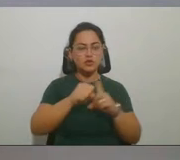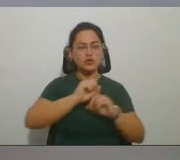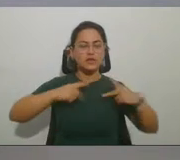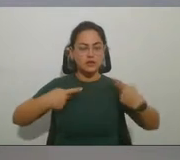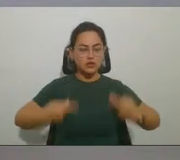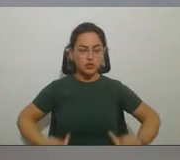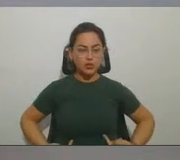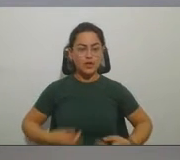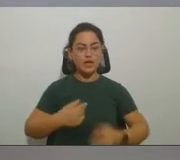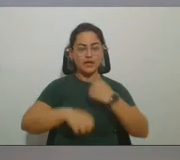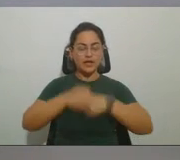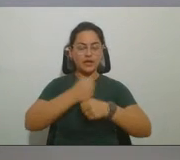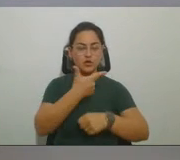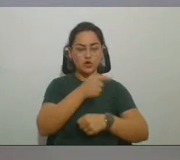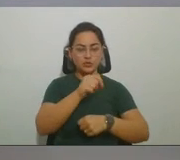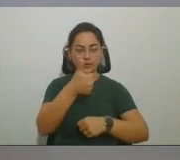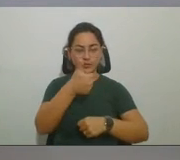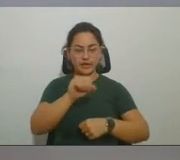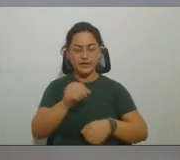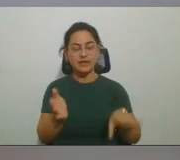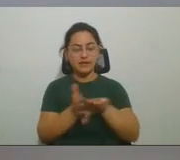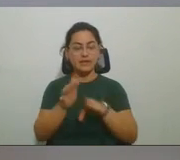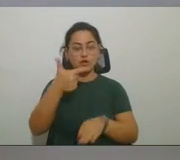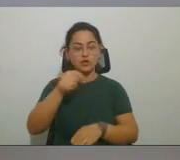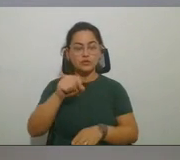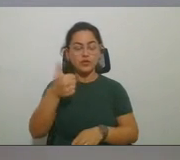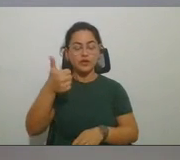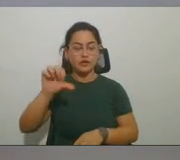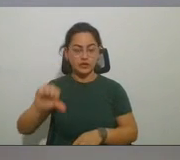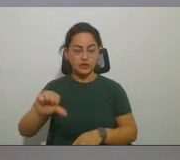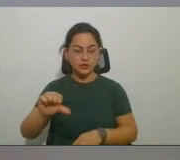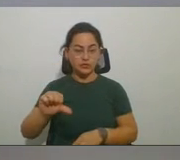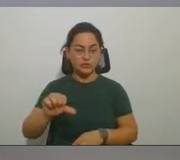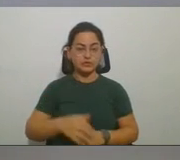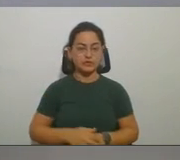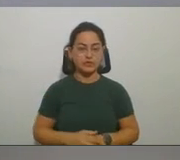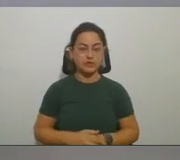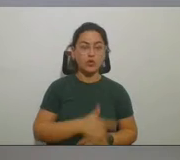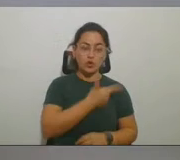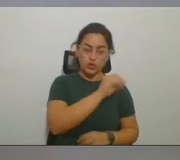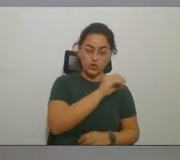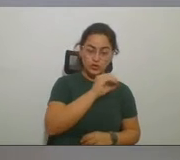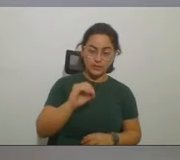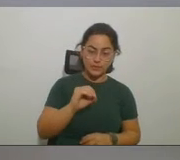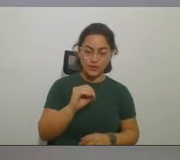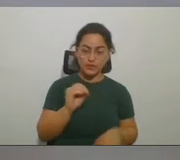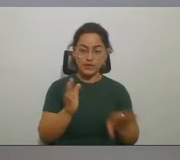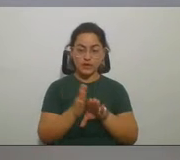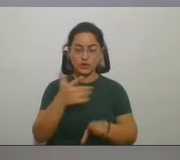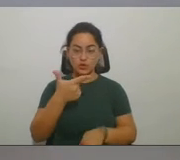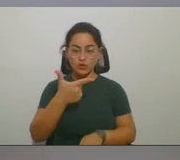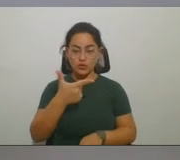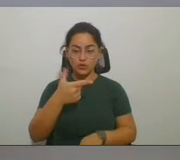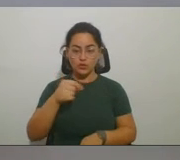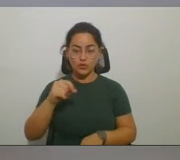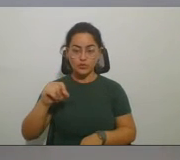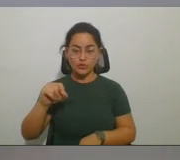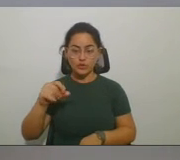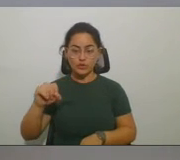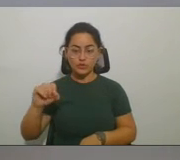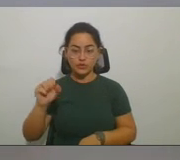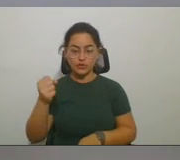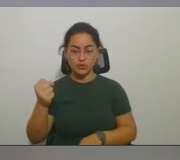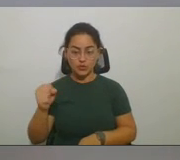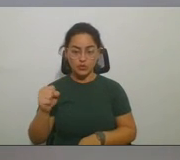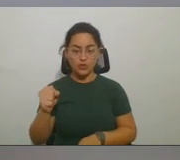humanas de 2010 a 2019. Entre 2000 e 2008, coordenou o Instituto Interdisciplinar